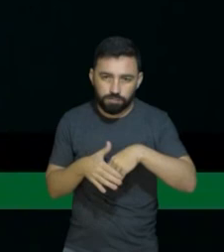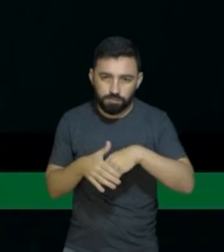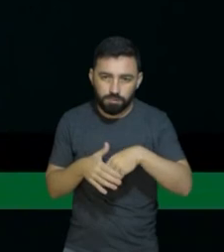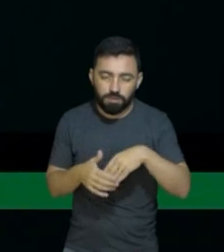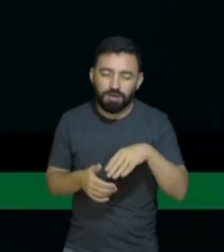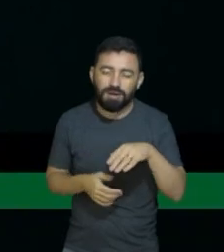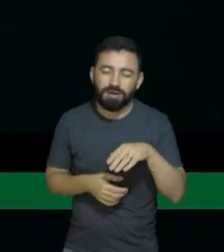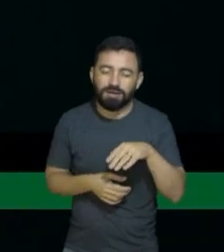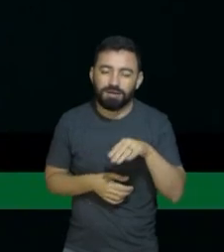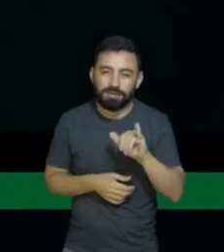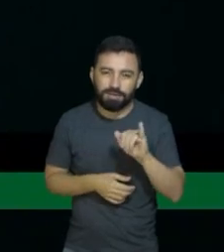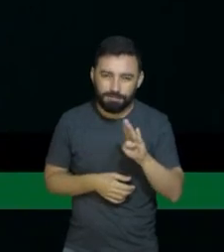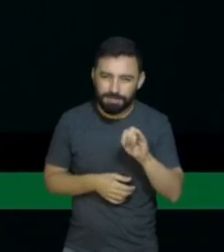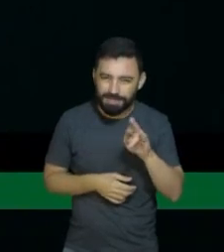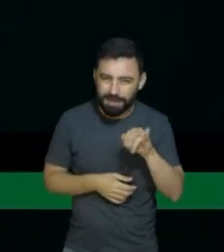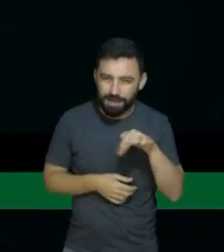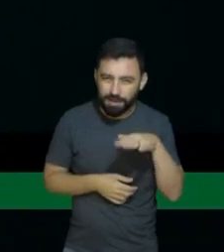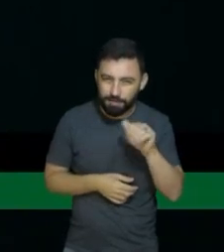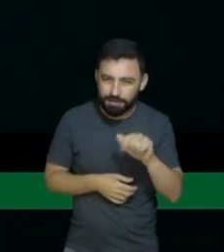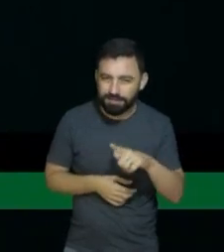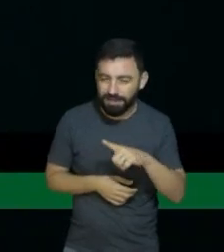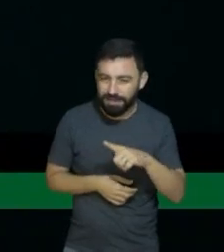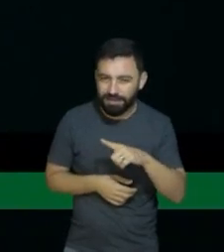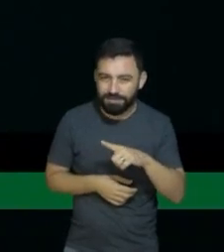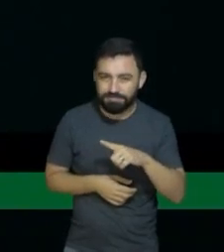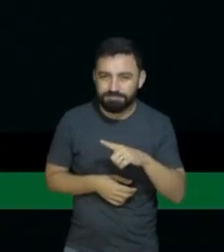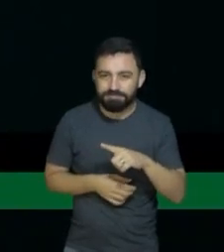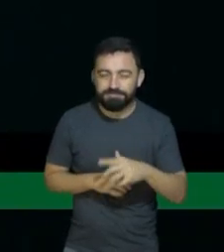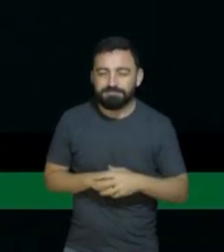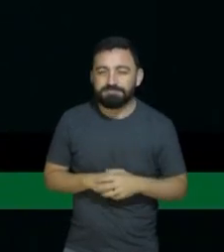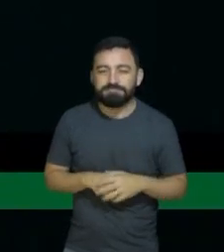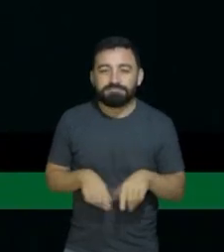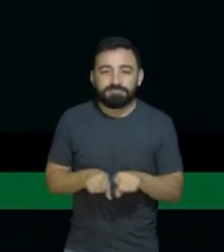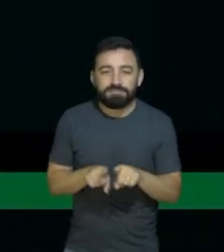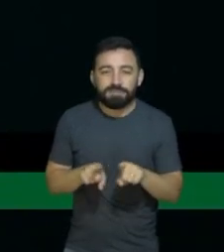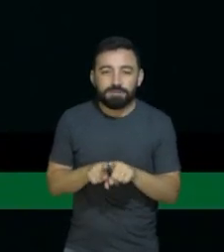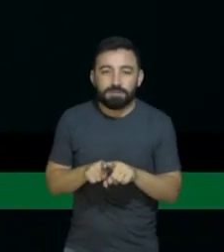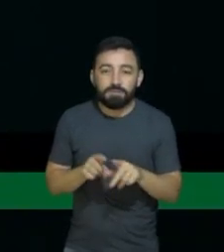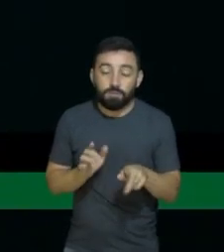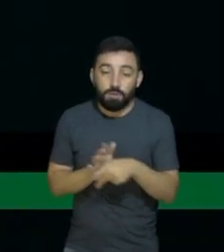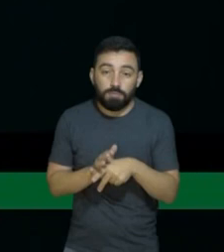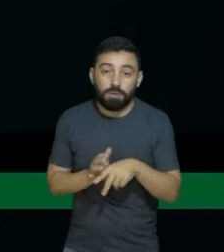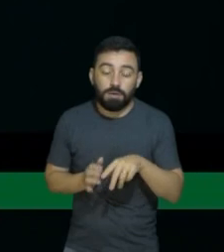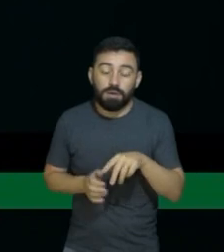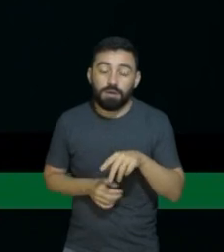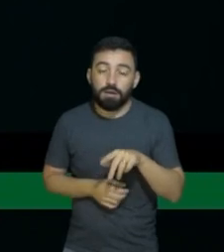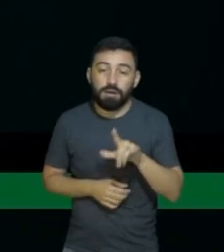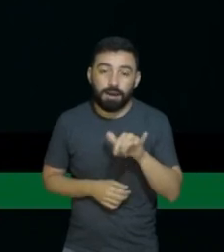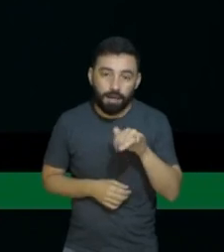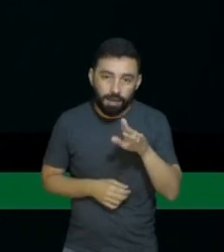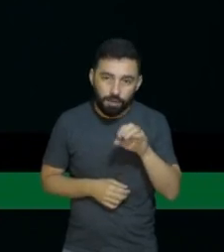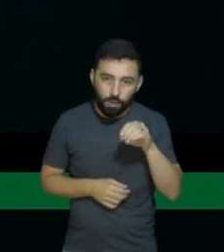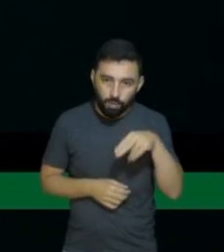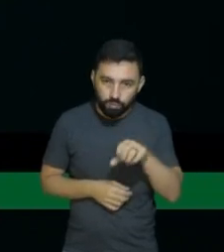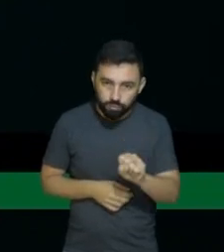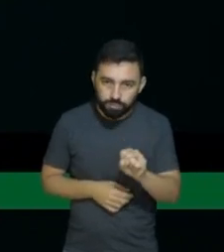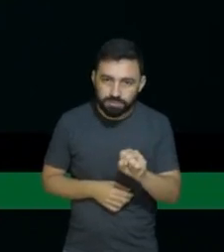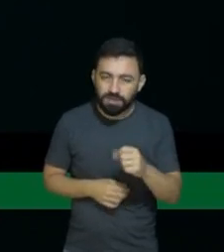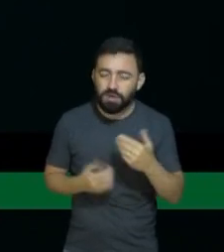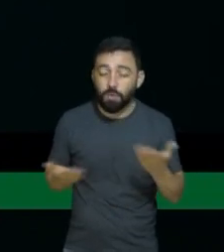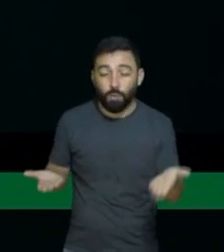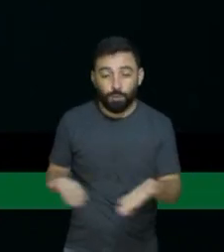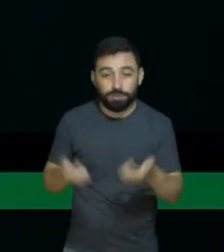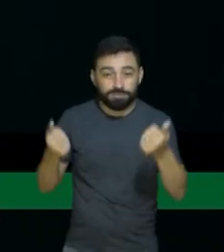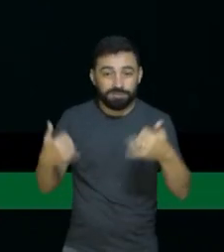birama onde foi revelado Leandro Damião integrante também do lions mas hoje a gente fala um pouquinho sobre CDL né